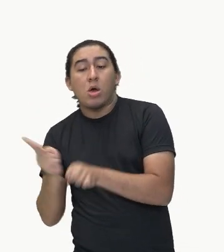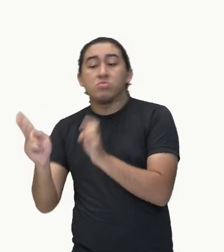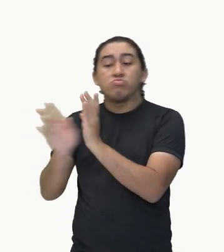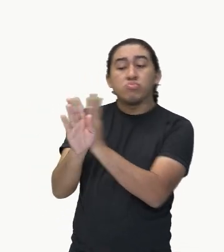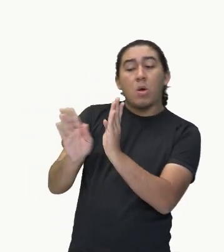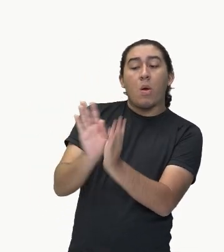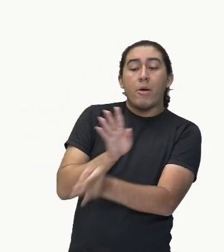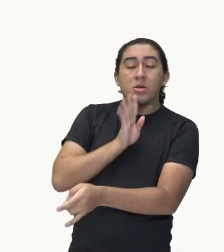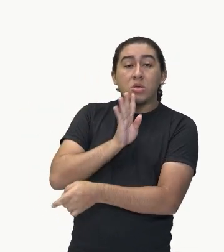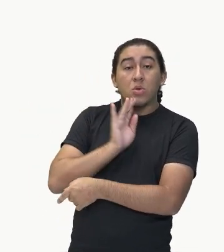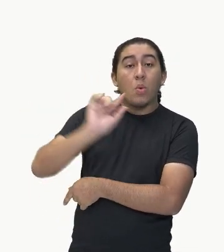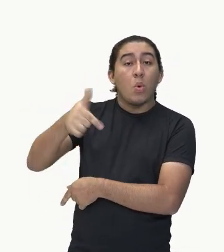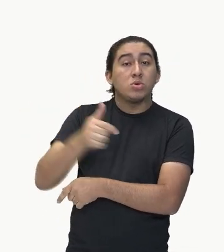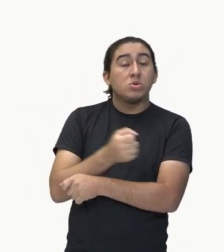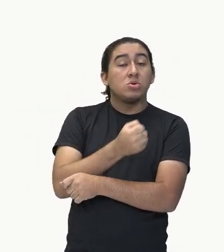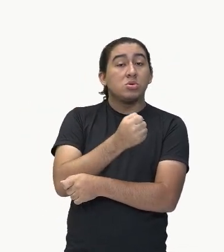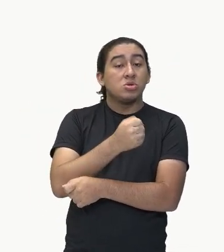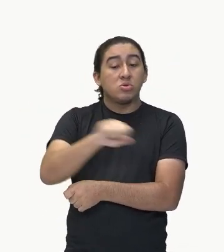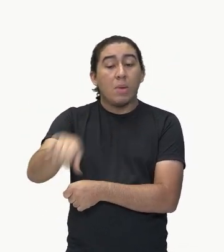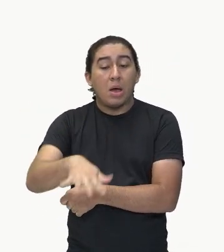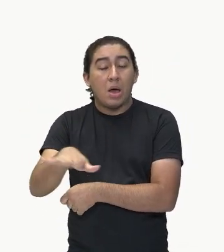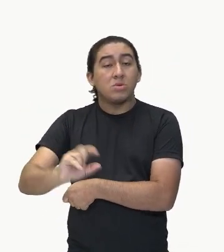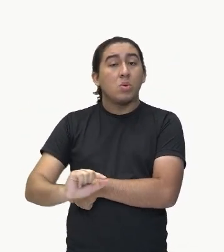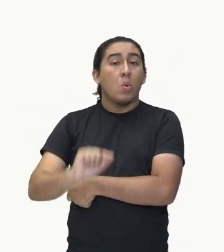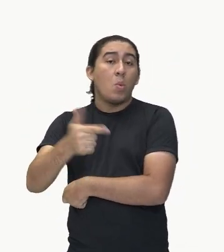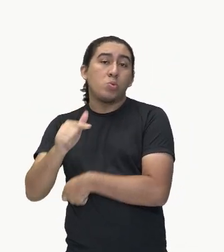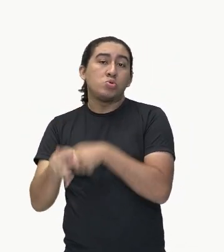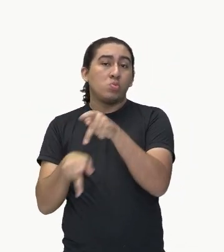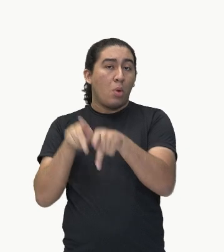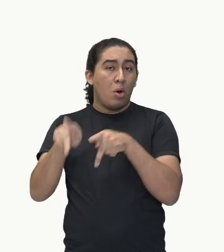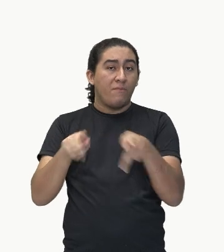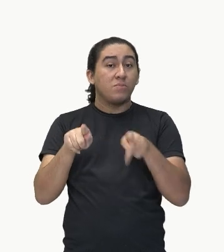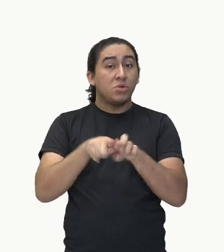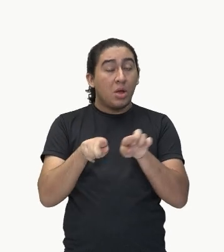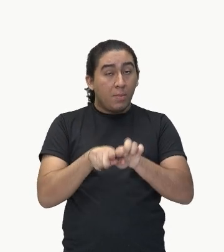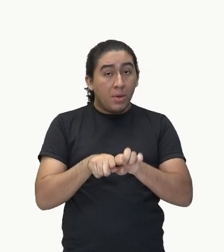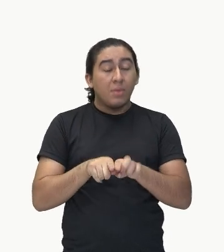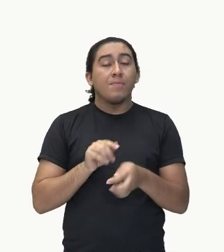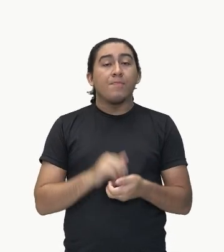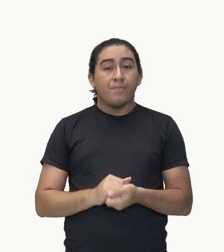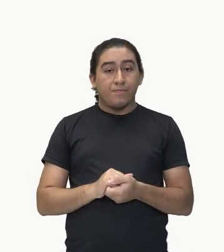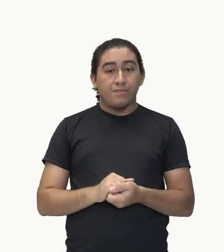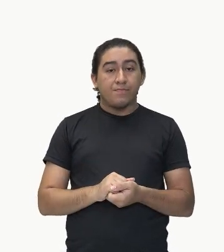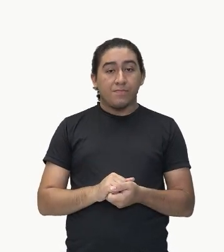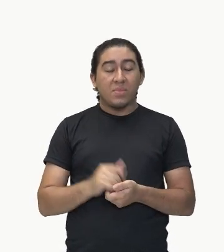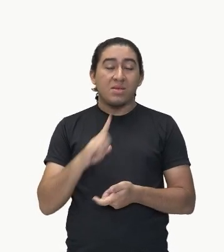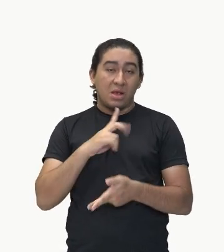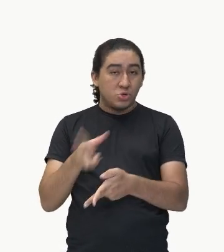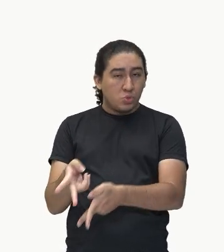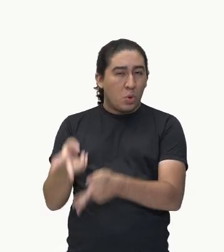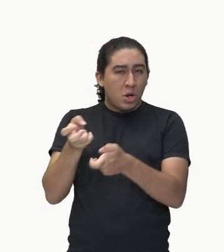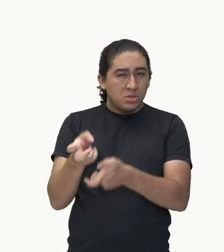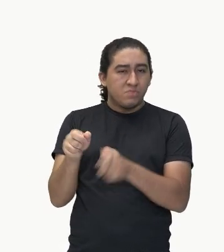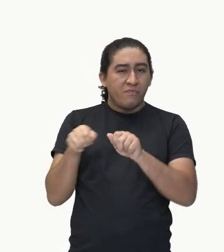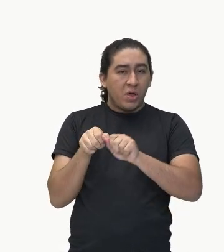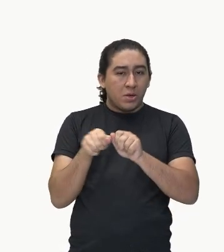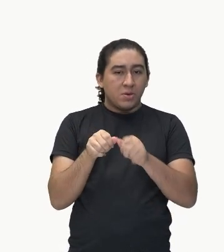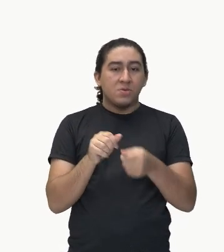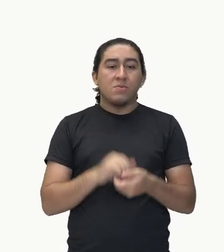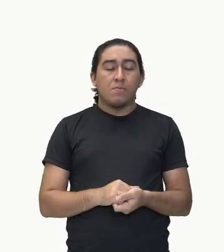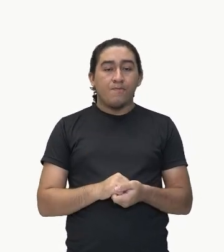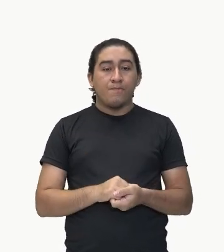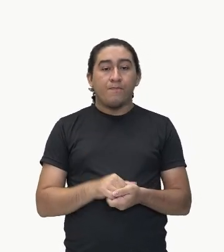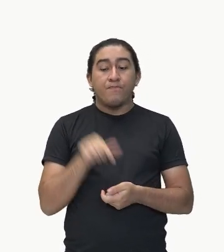outras terras, outros povos, né, fazendo aí riqueza nesse processo de exploração, né? Então,